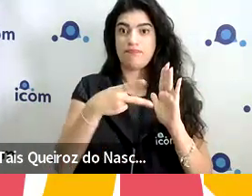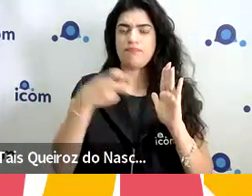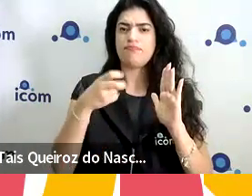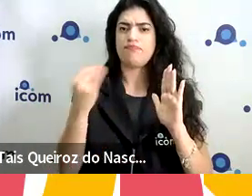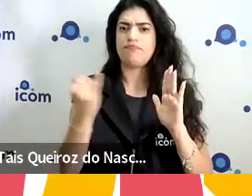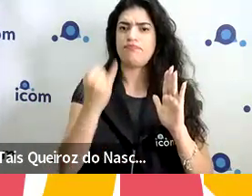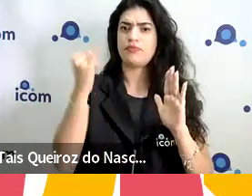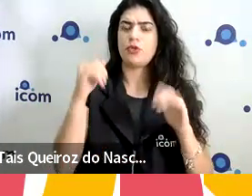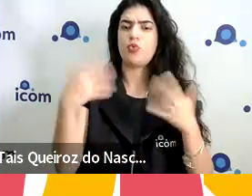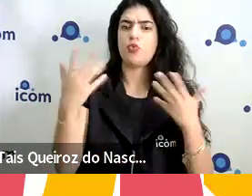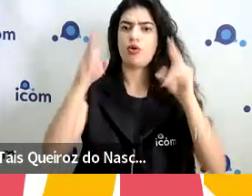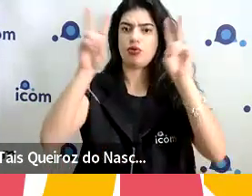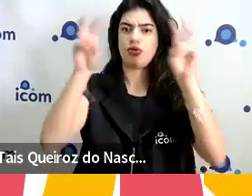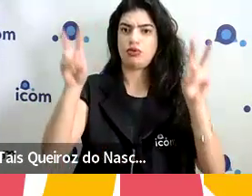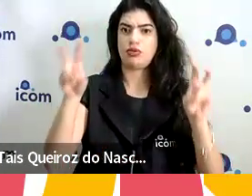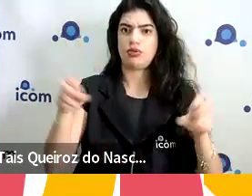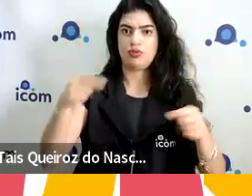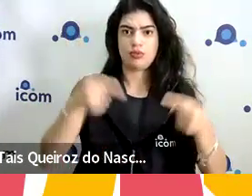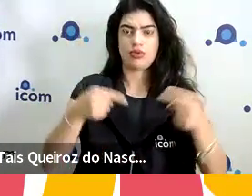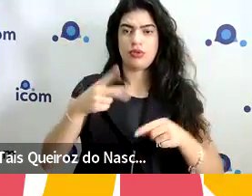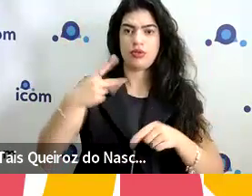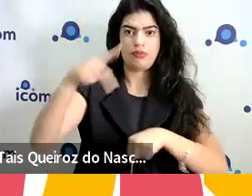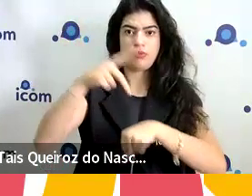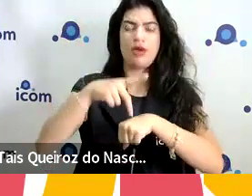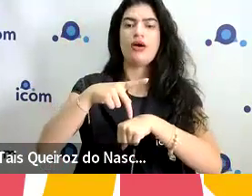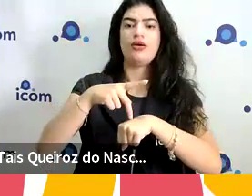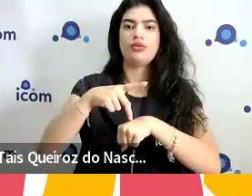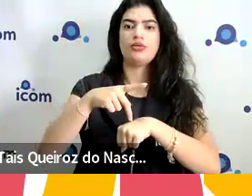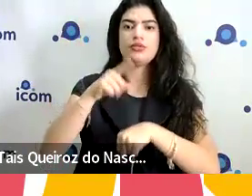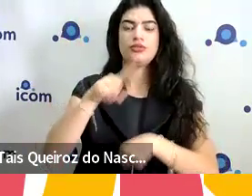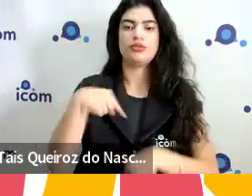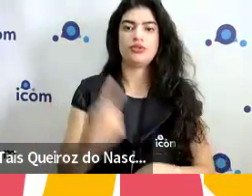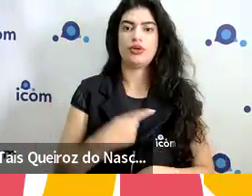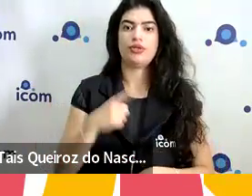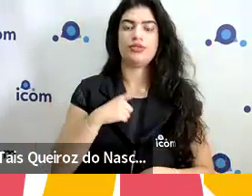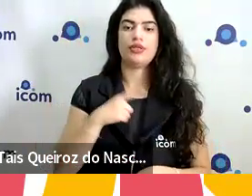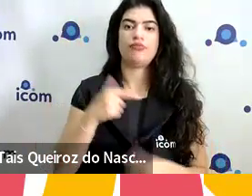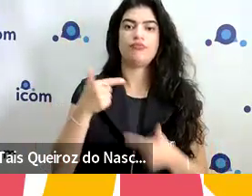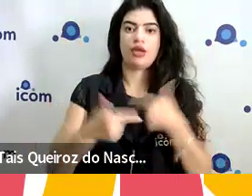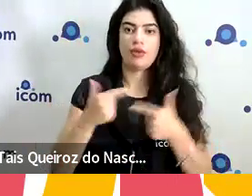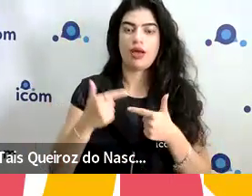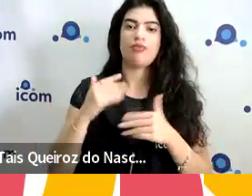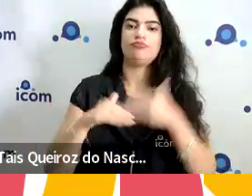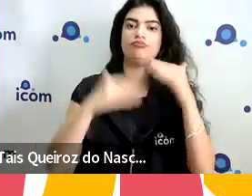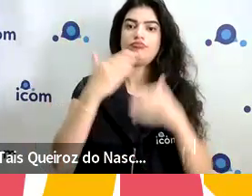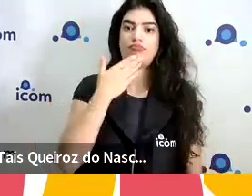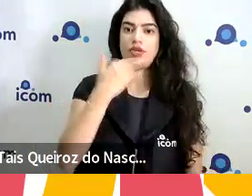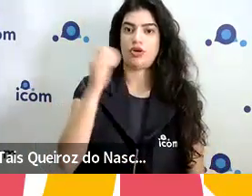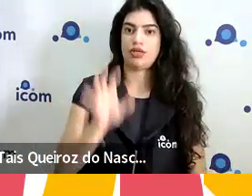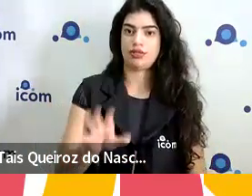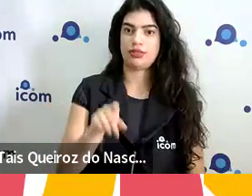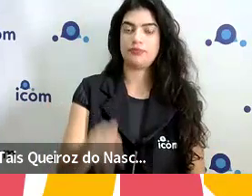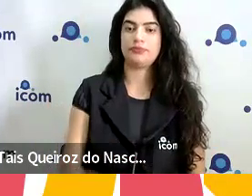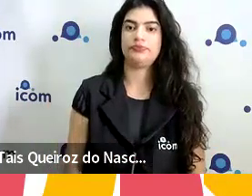de cada tema para a competitividade do país, a gente tem trabalhado para isso.